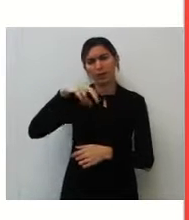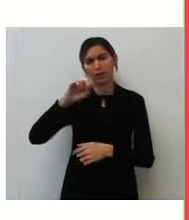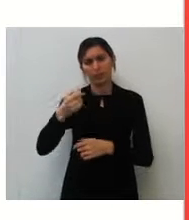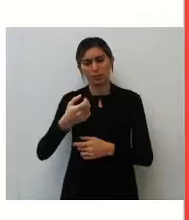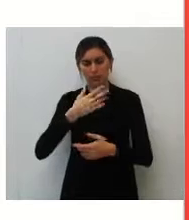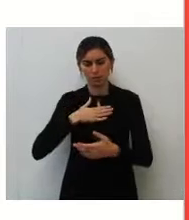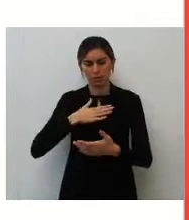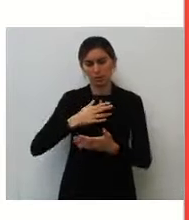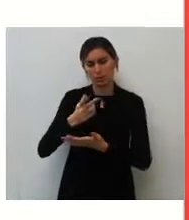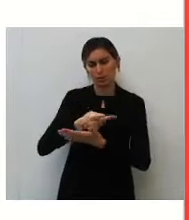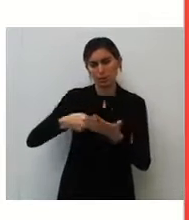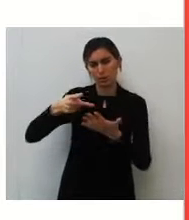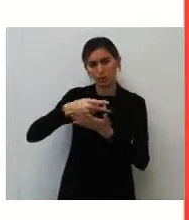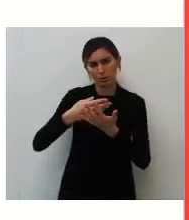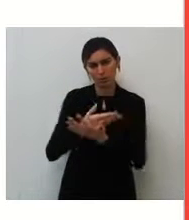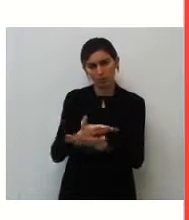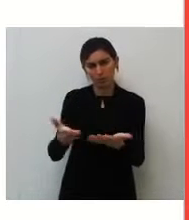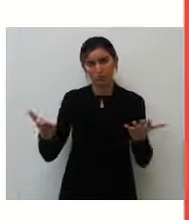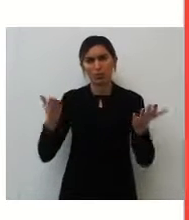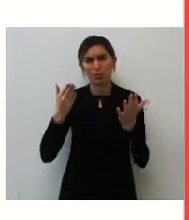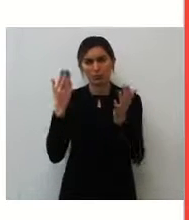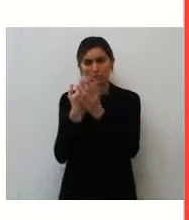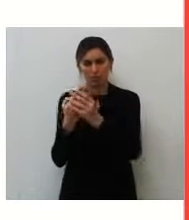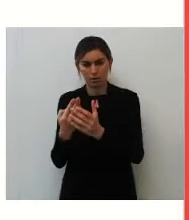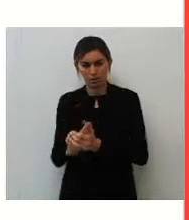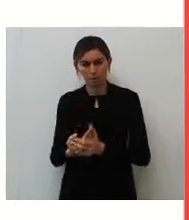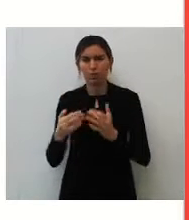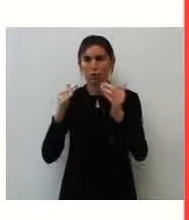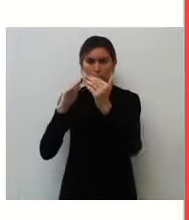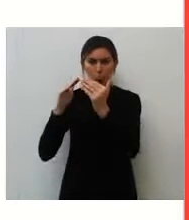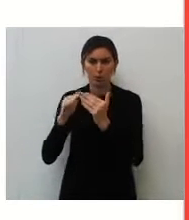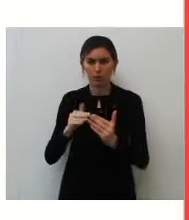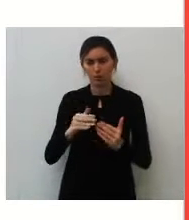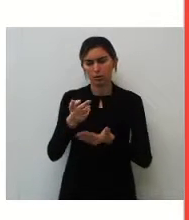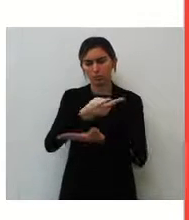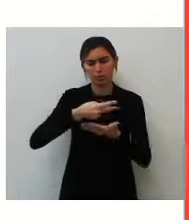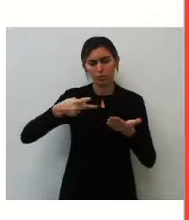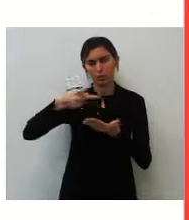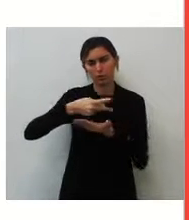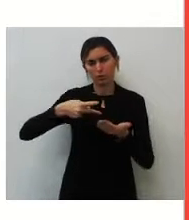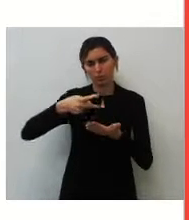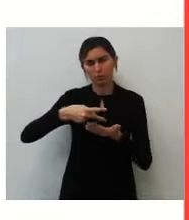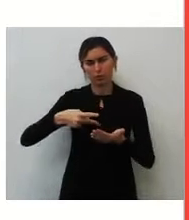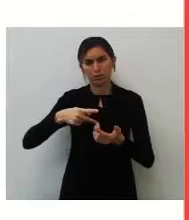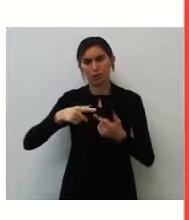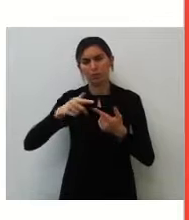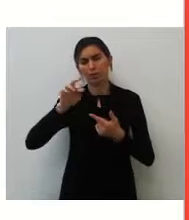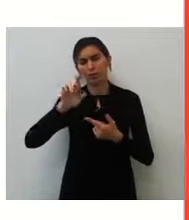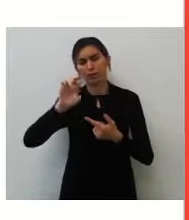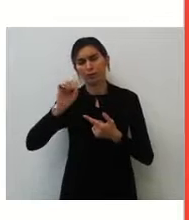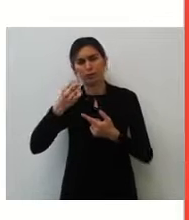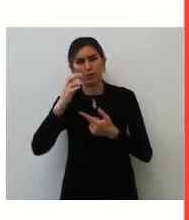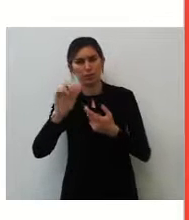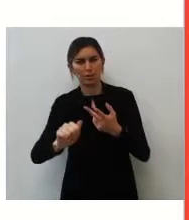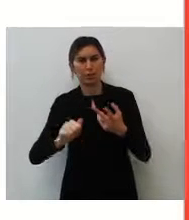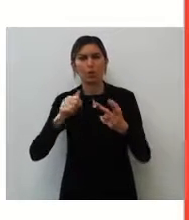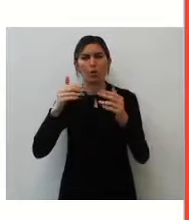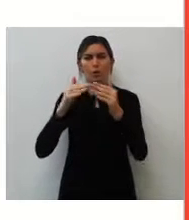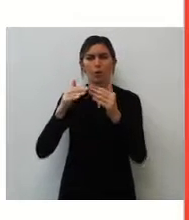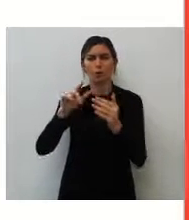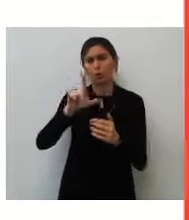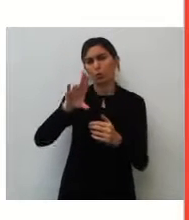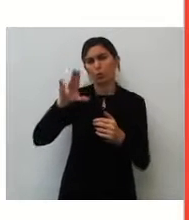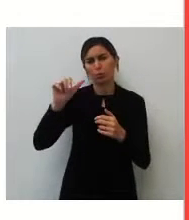minhas coisinhas para você anexas ali concordando com poesia fresca concordando com